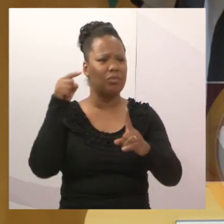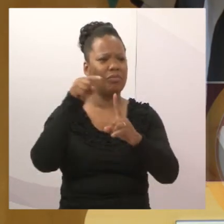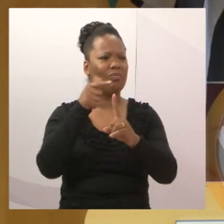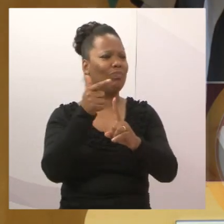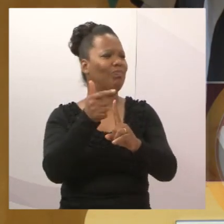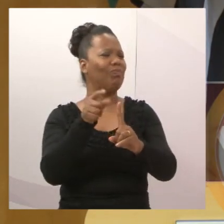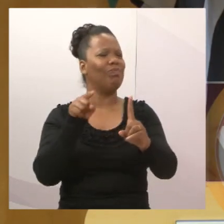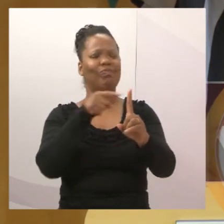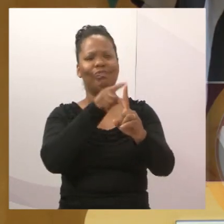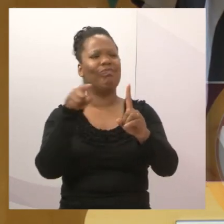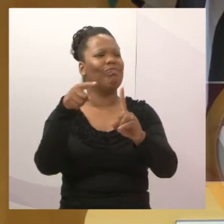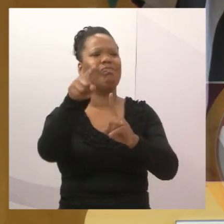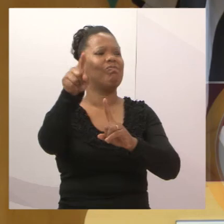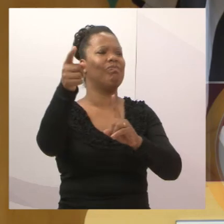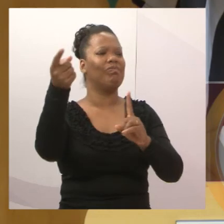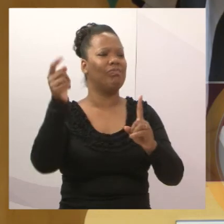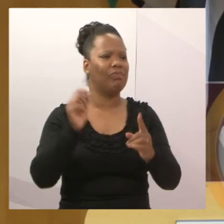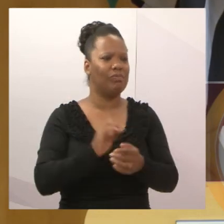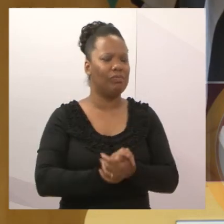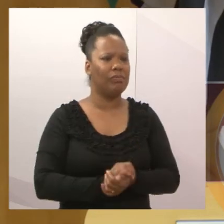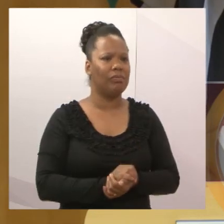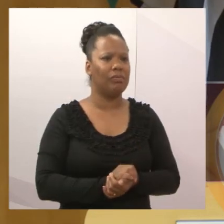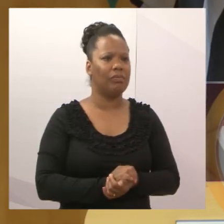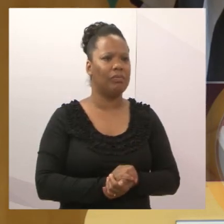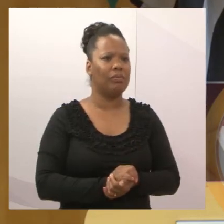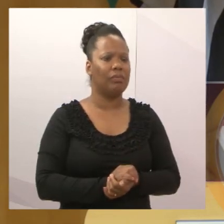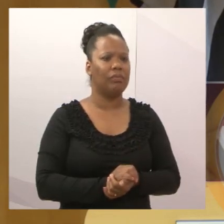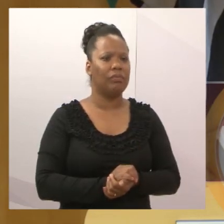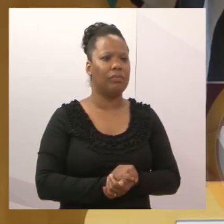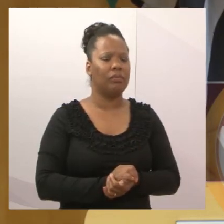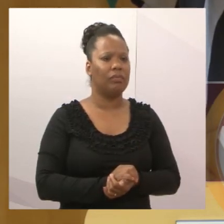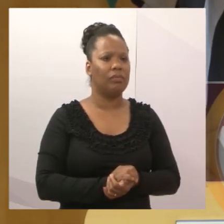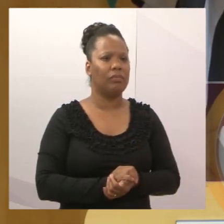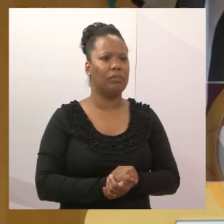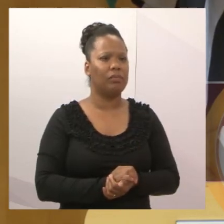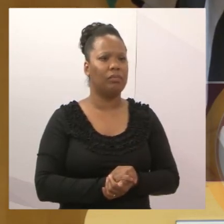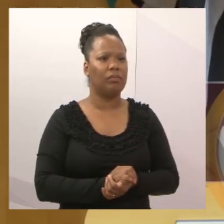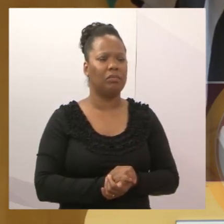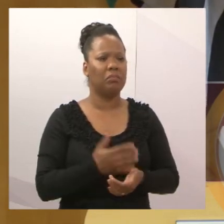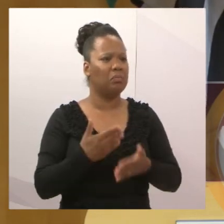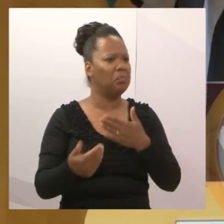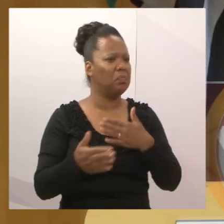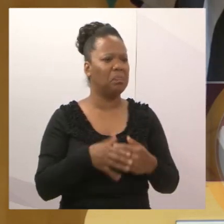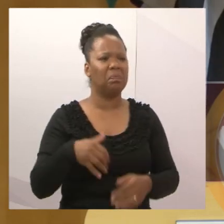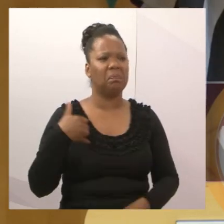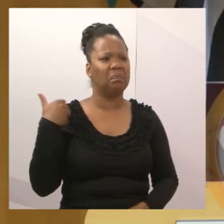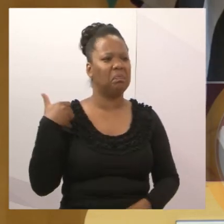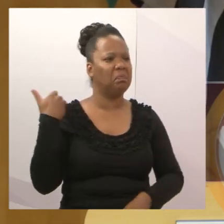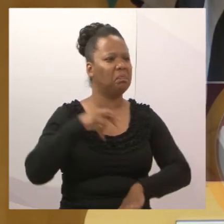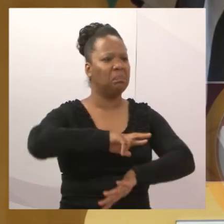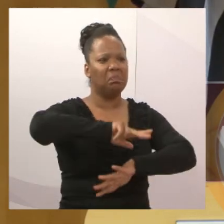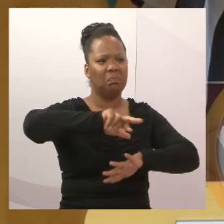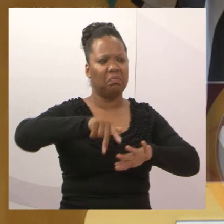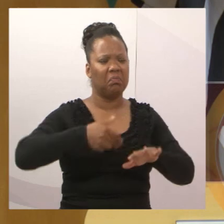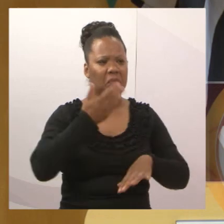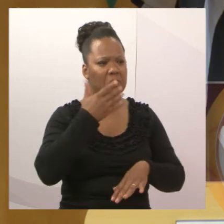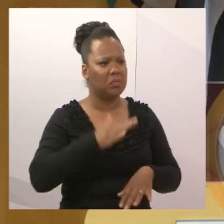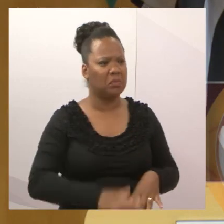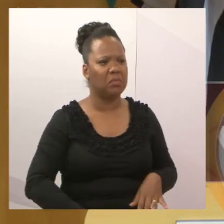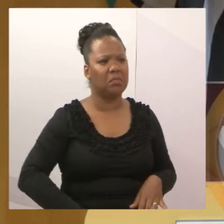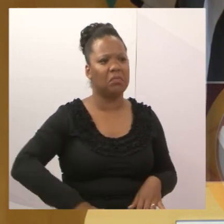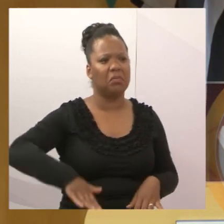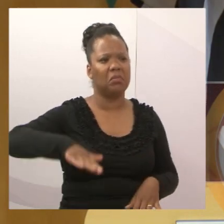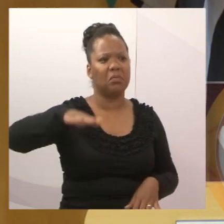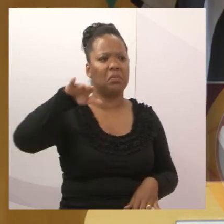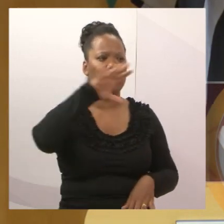sem expectativa. Em todas as faixas etárias. Desde a criança até